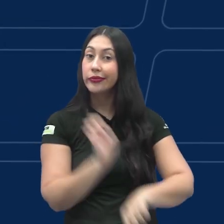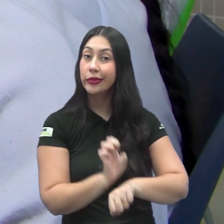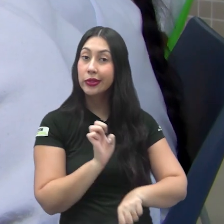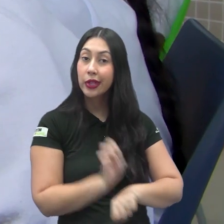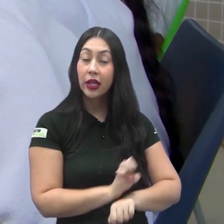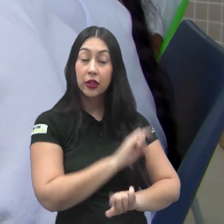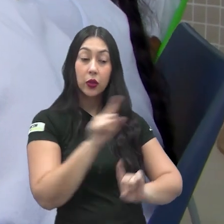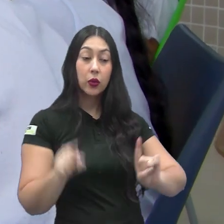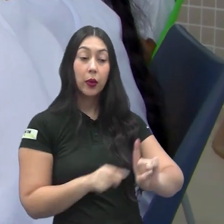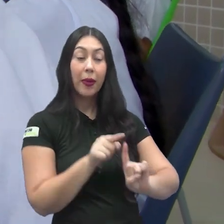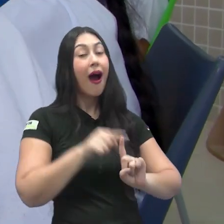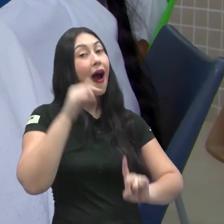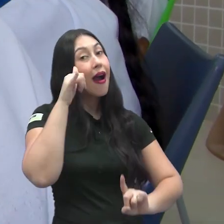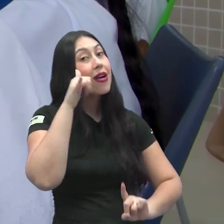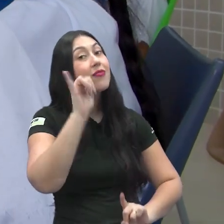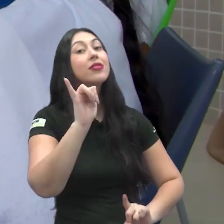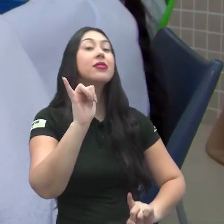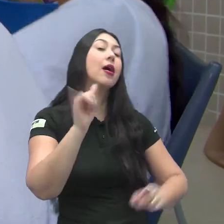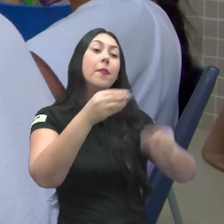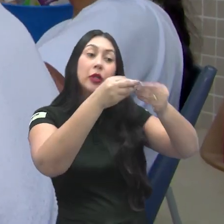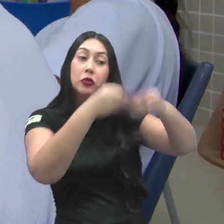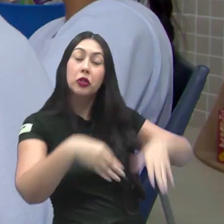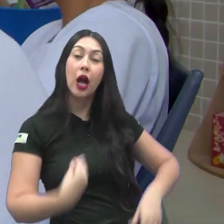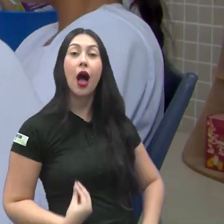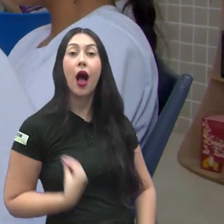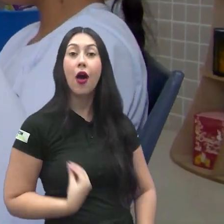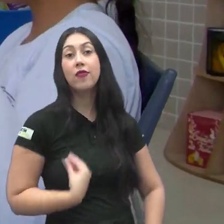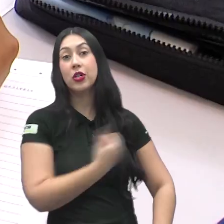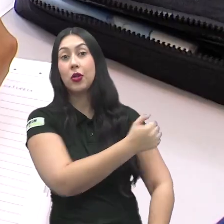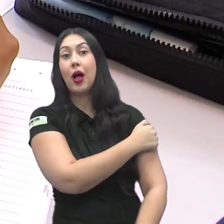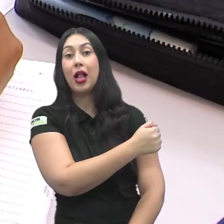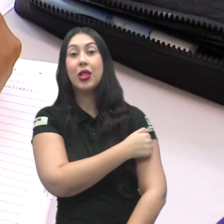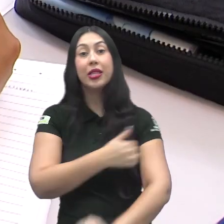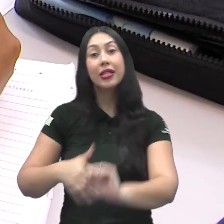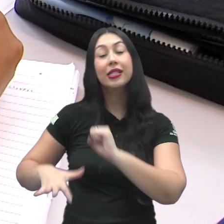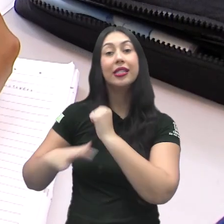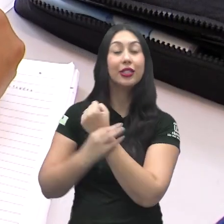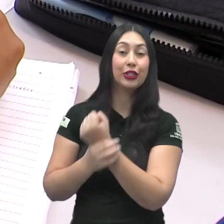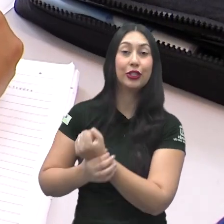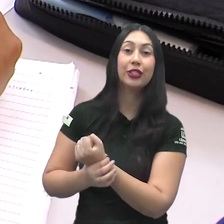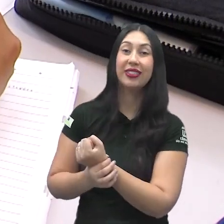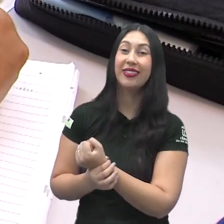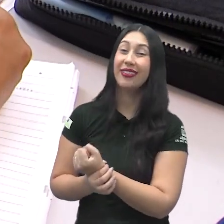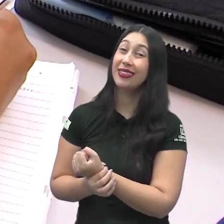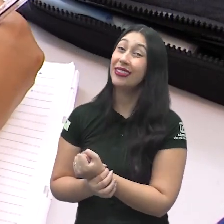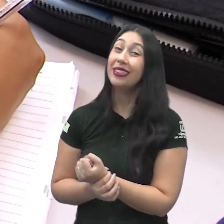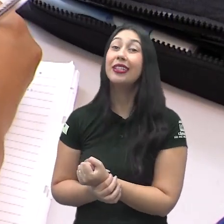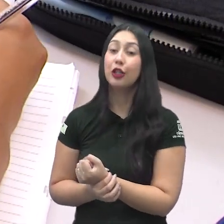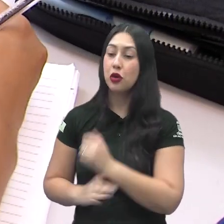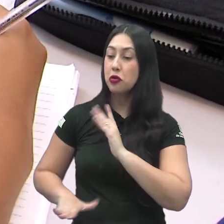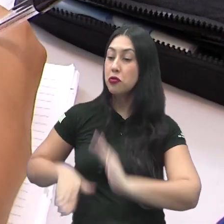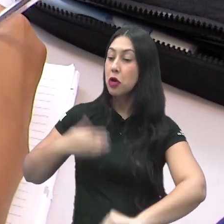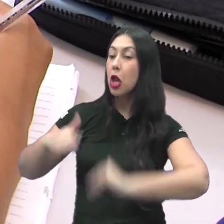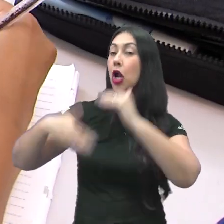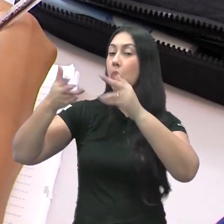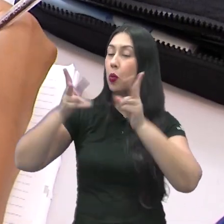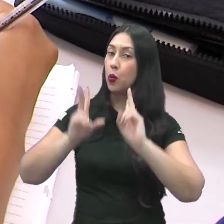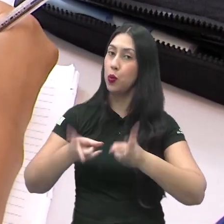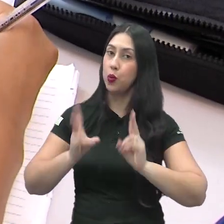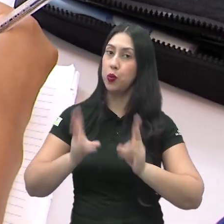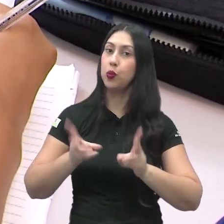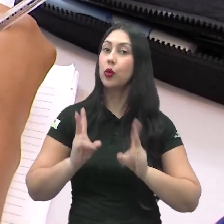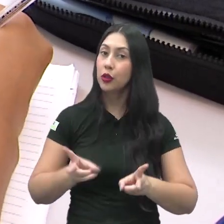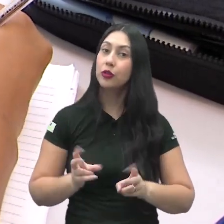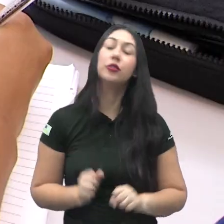ensino. O objetivo é prevenir prejuízos e garantir que não haja comprometimento no desenvolvimento